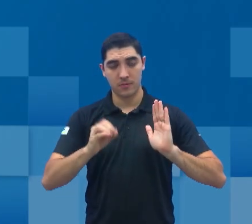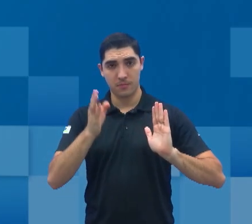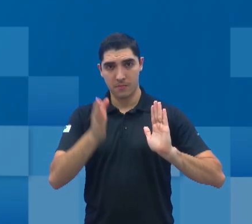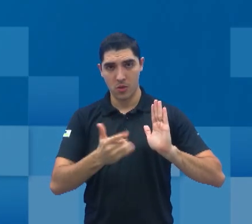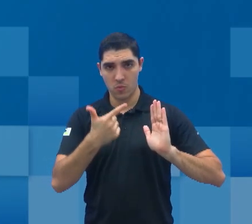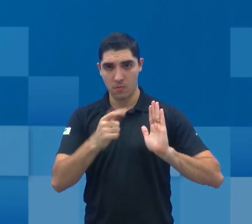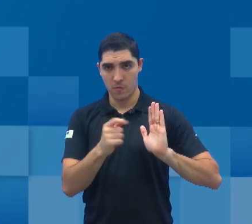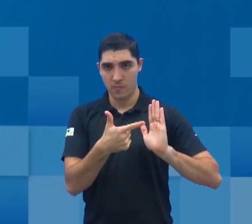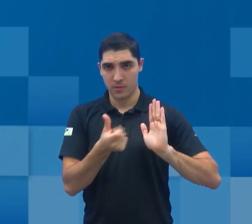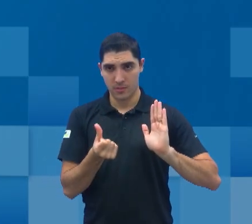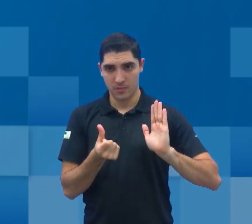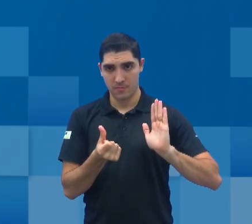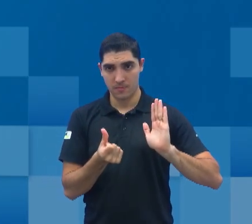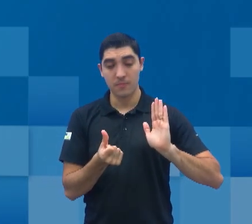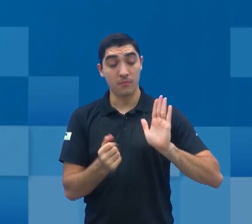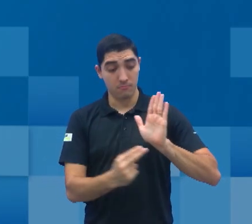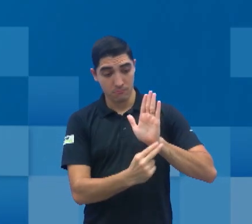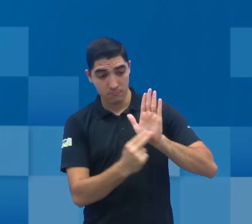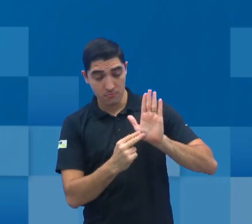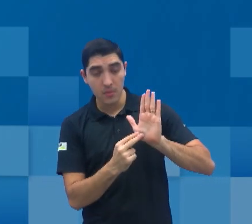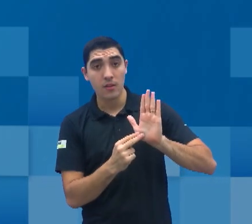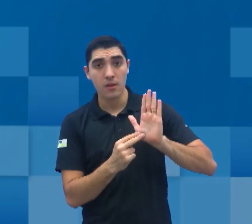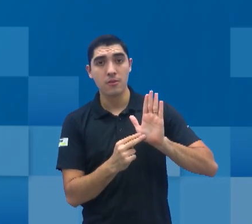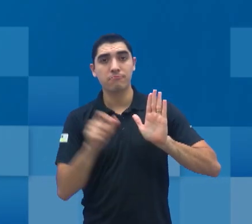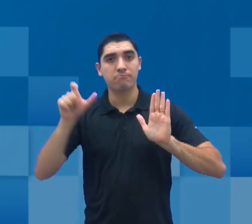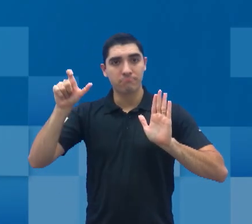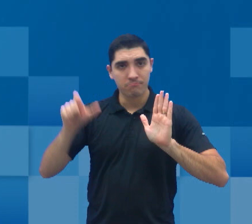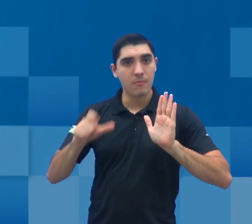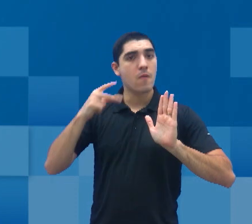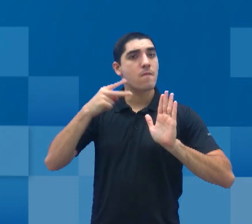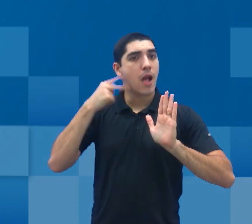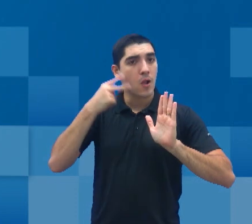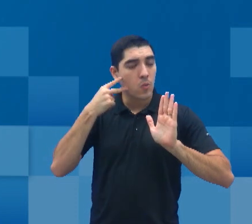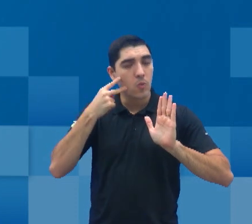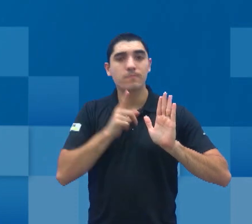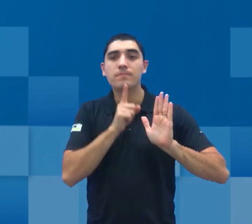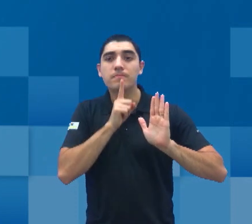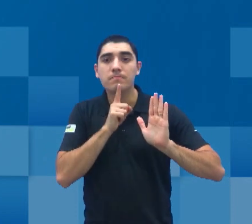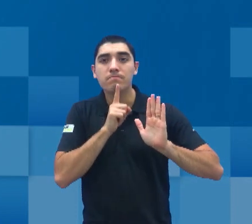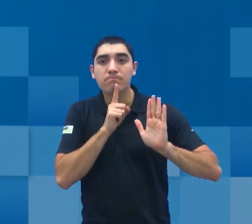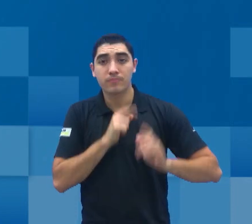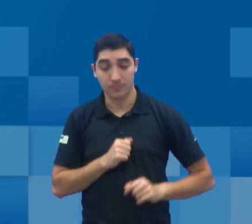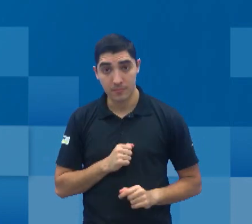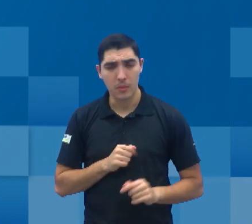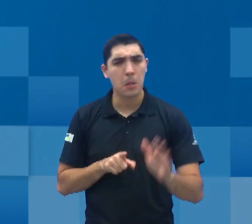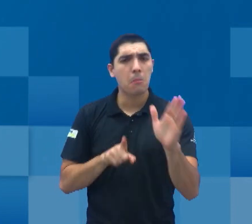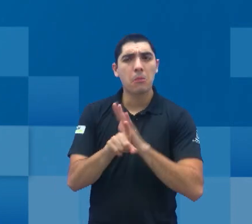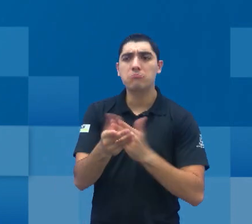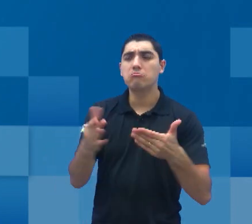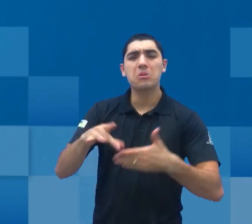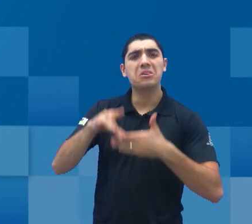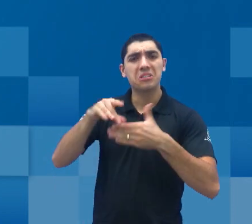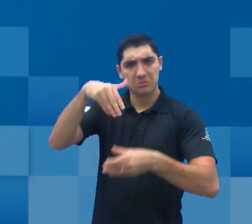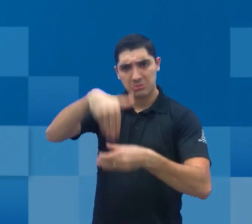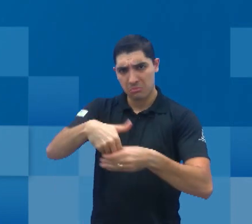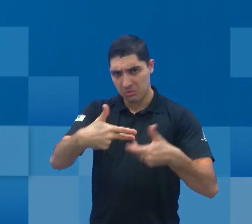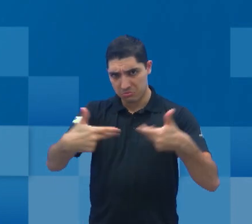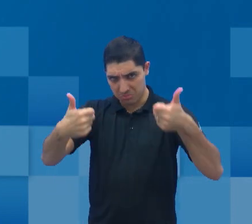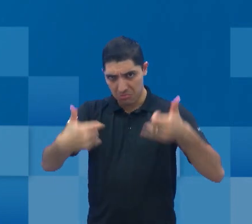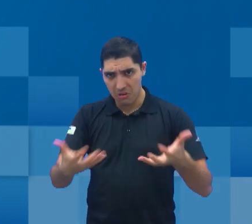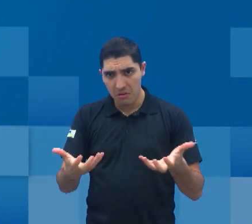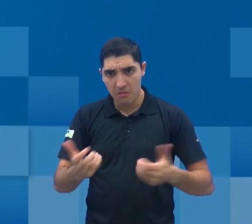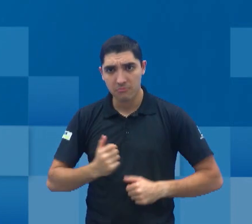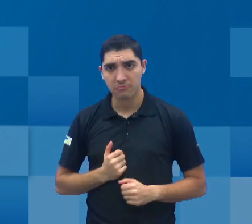1620/26, autoria do vereador Sérgio Camargo. Consulta a liderança e desejo de caminhar ao voto.